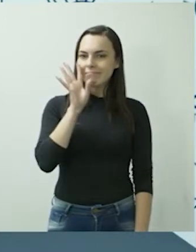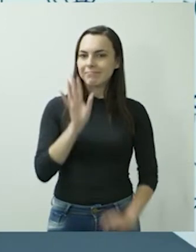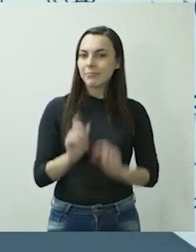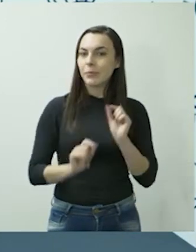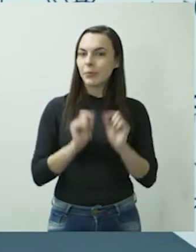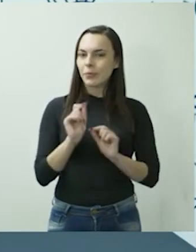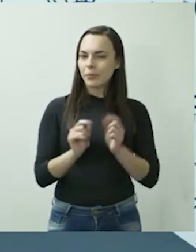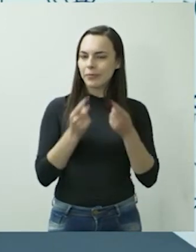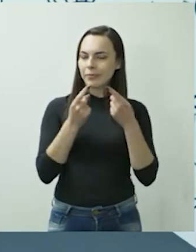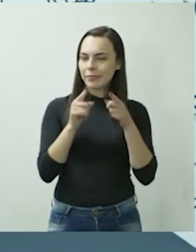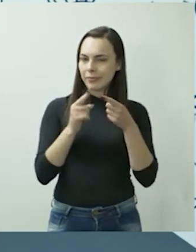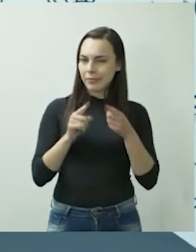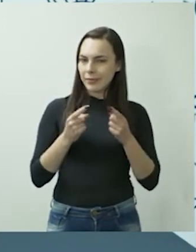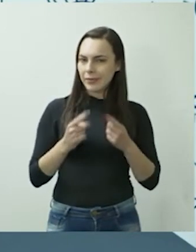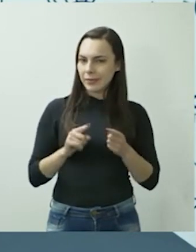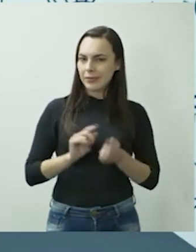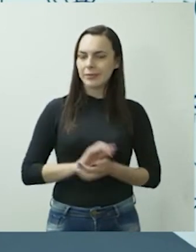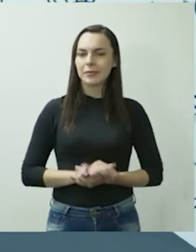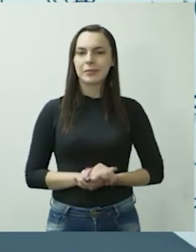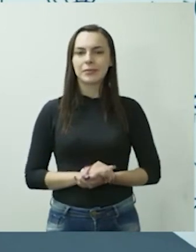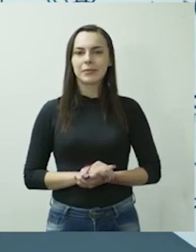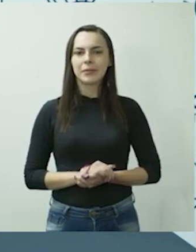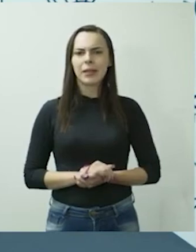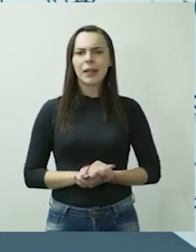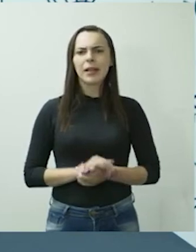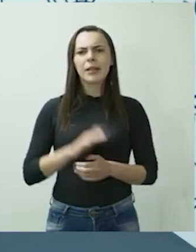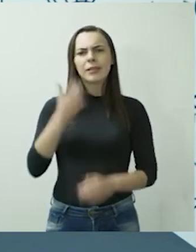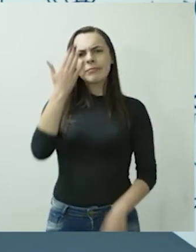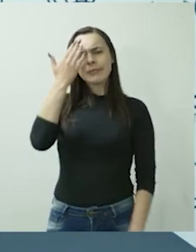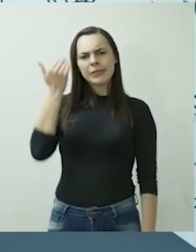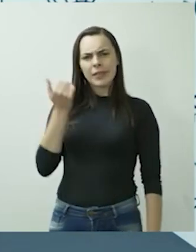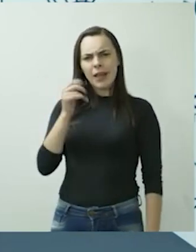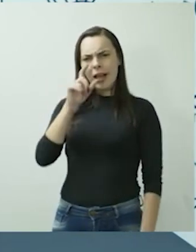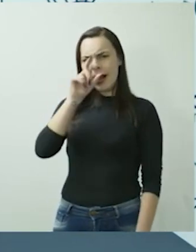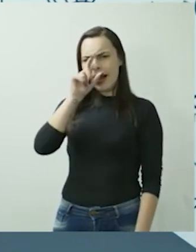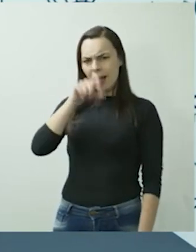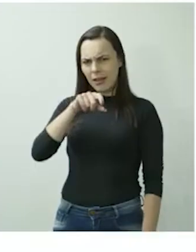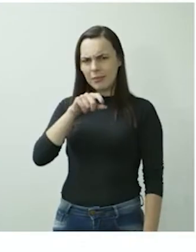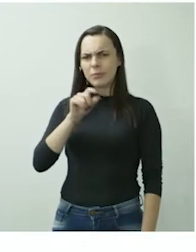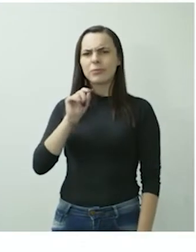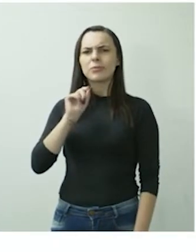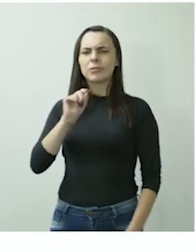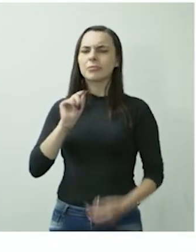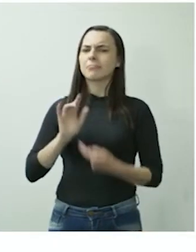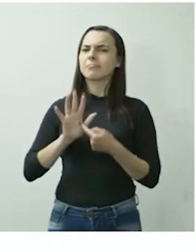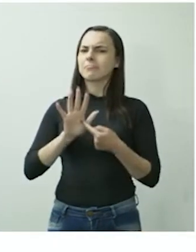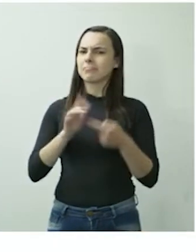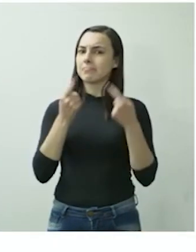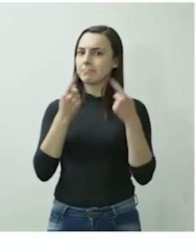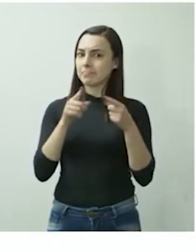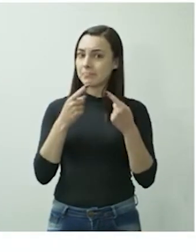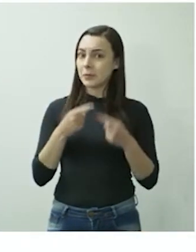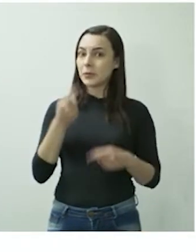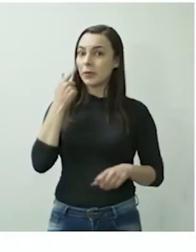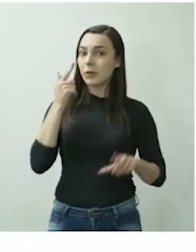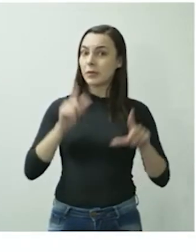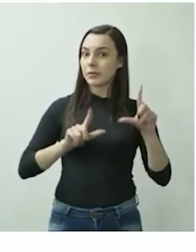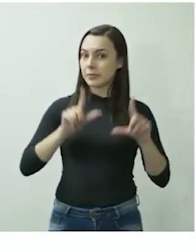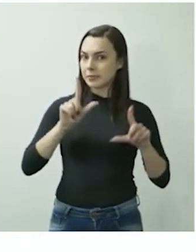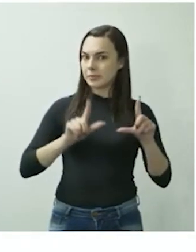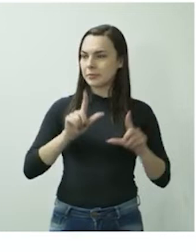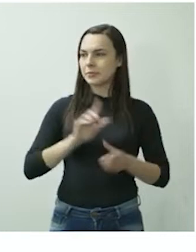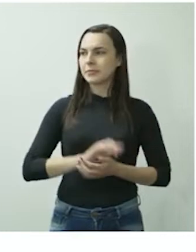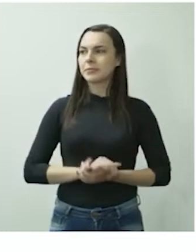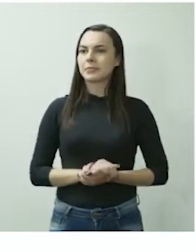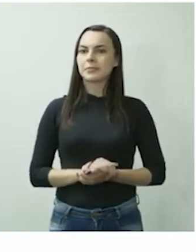os desafios. Essa nossa bruxinha mandou alguns desafios. Olhem na tela de vocês ali, ó.